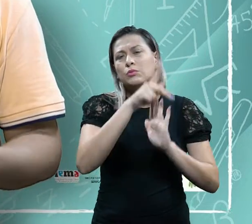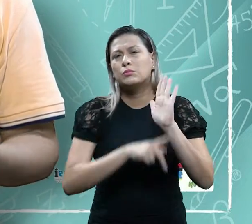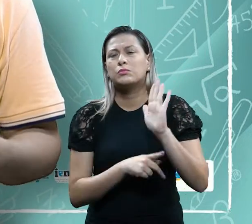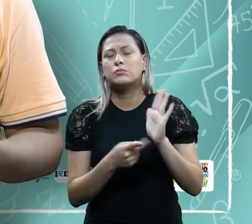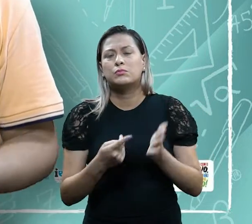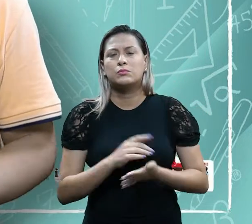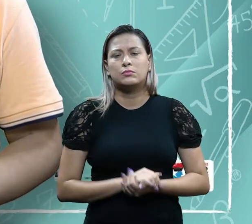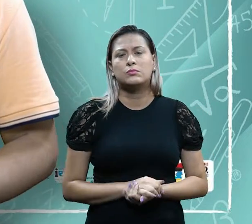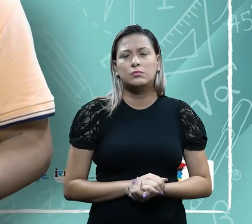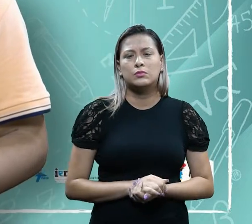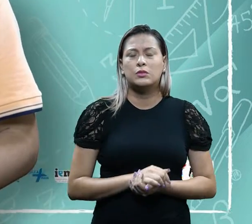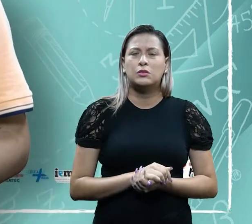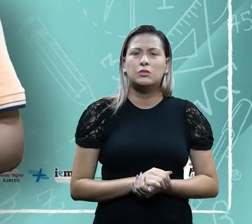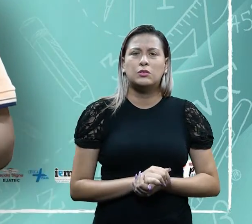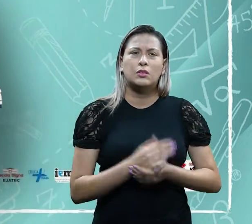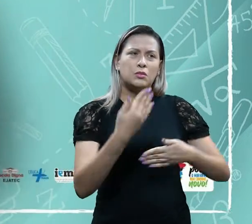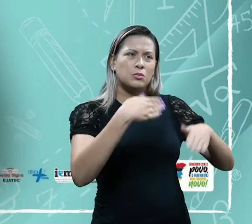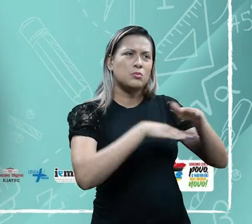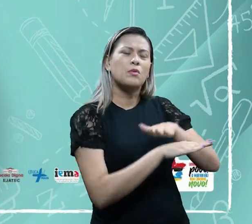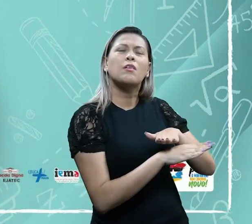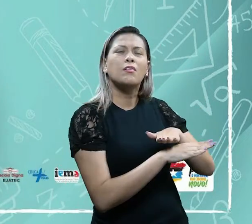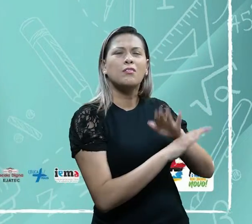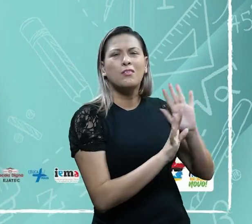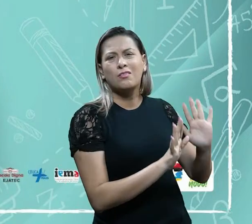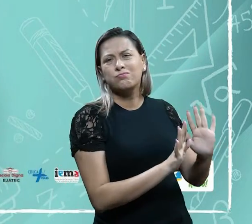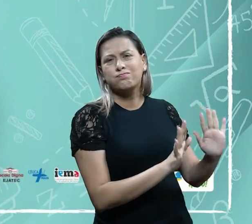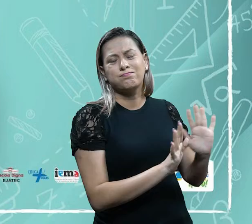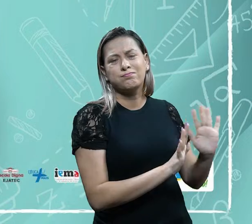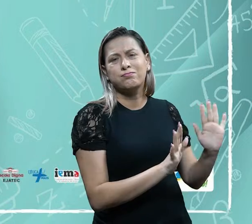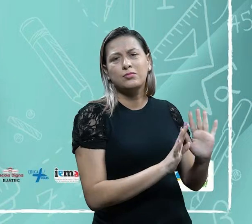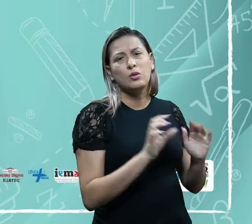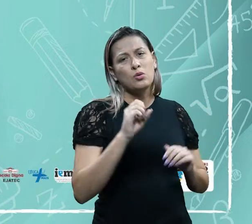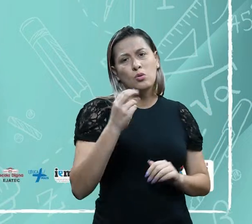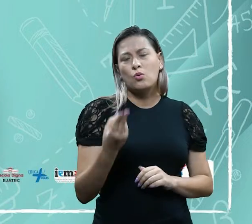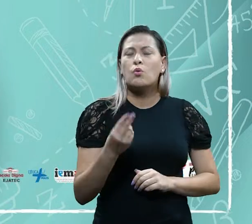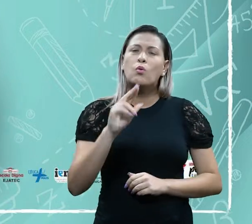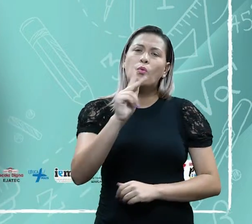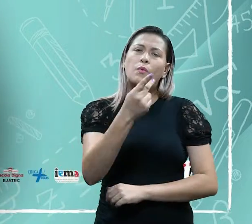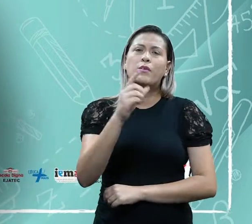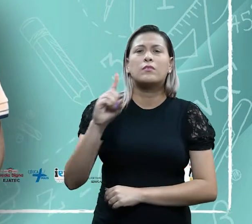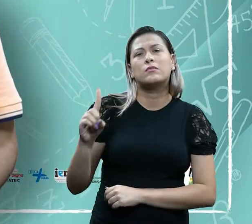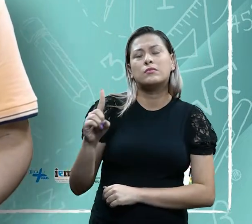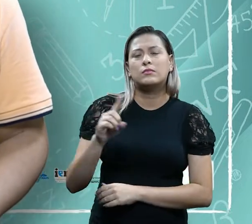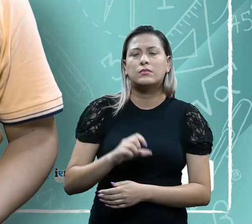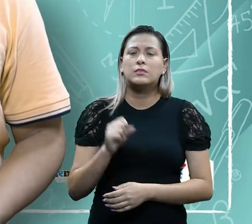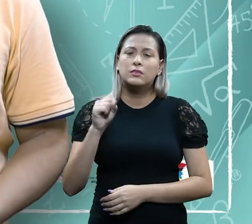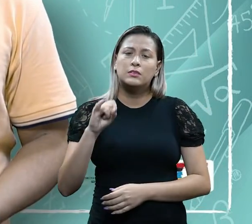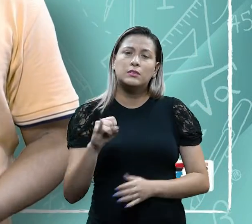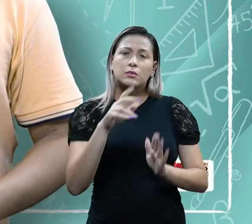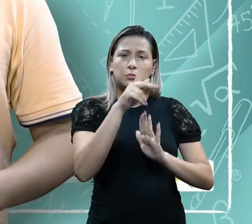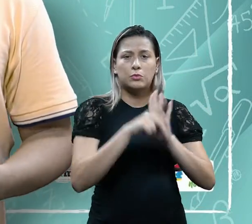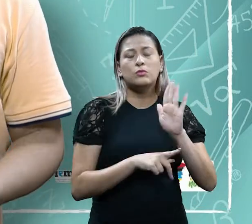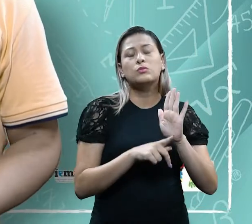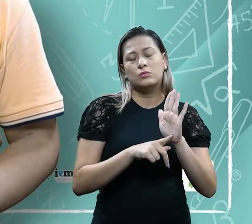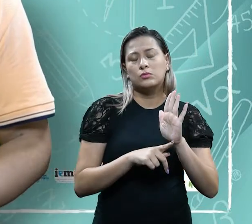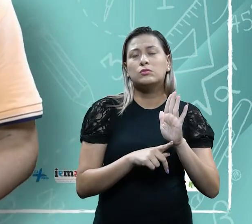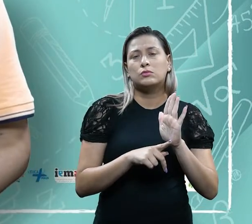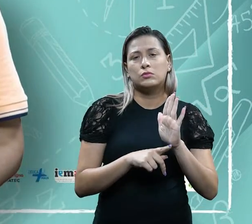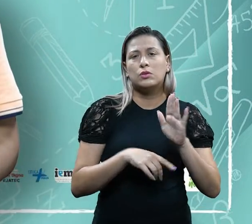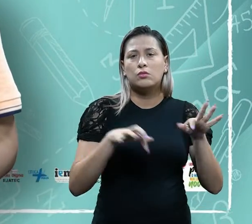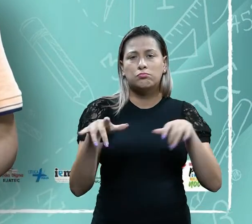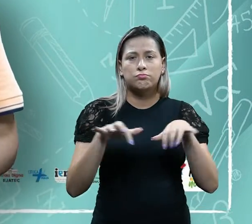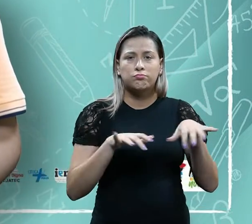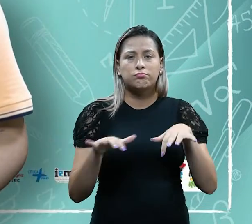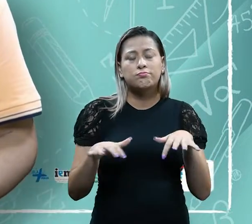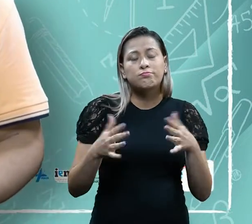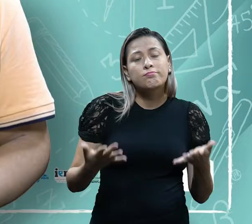armário, colocar em um armário ou somente armazená-los numa nuvem do HD, se caso esse projeto ele seja digital. Eu posso apenas fazer